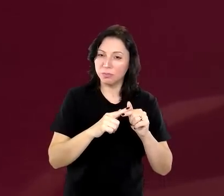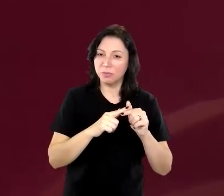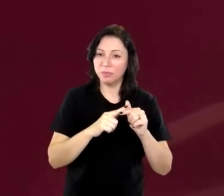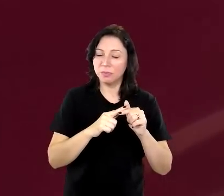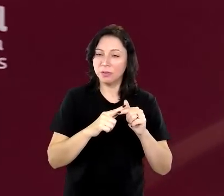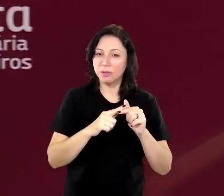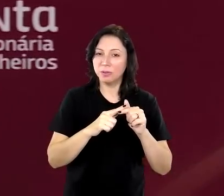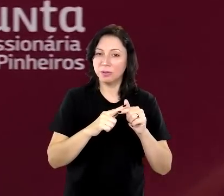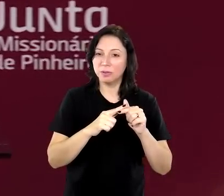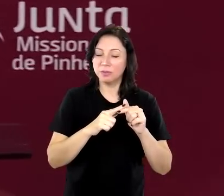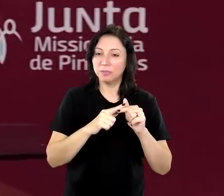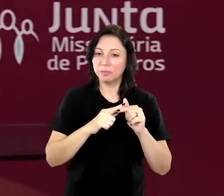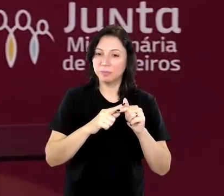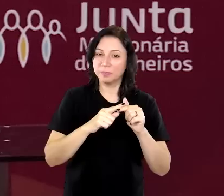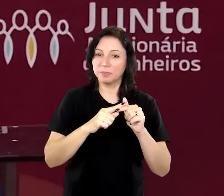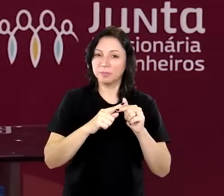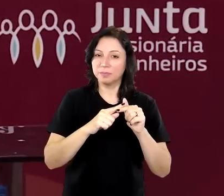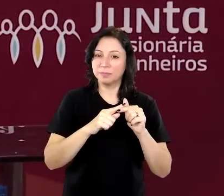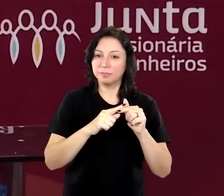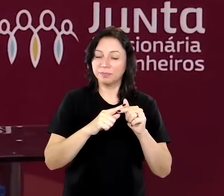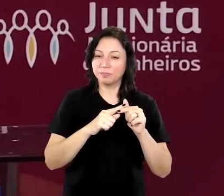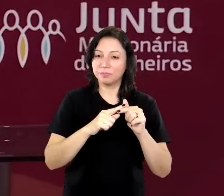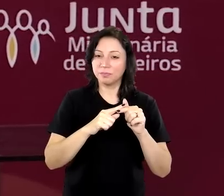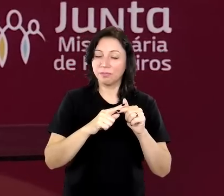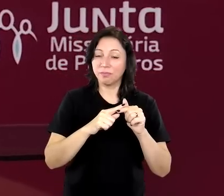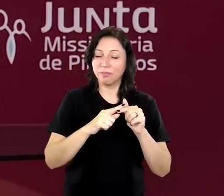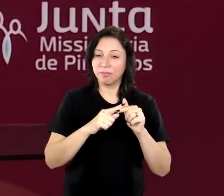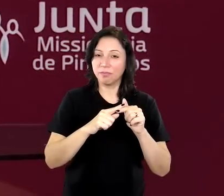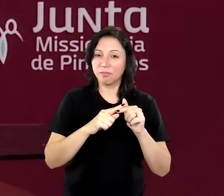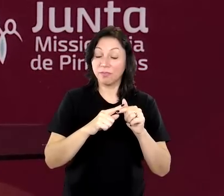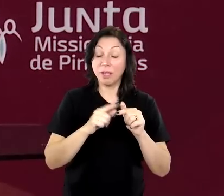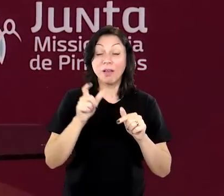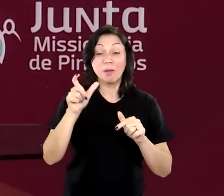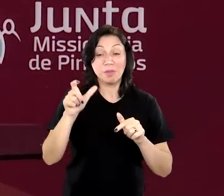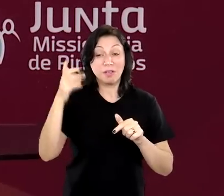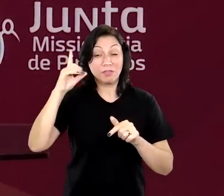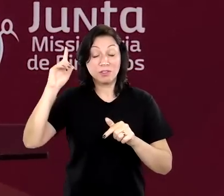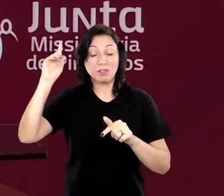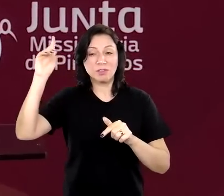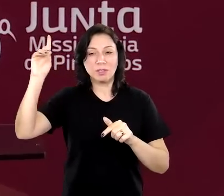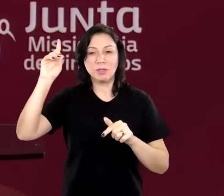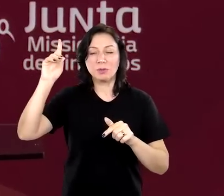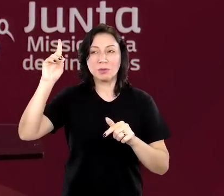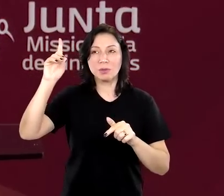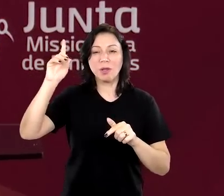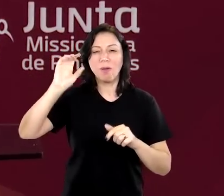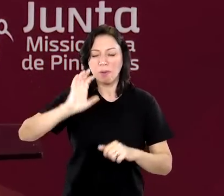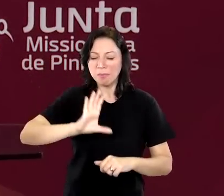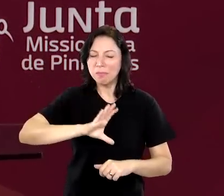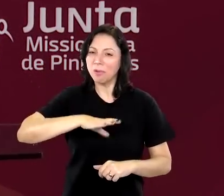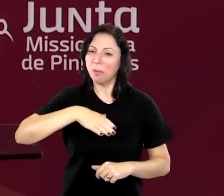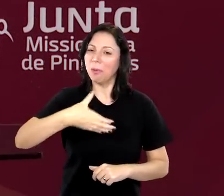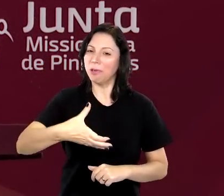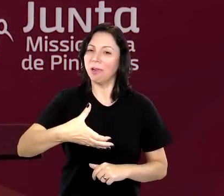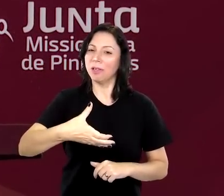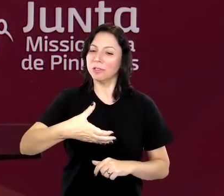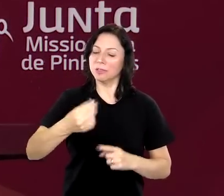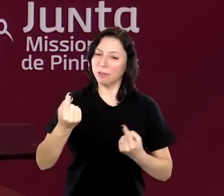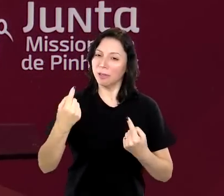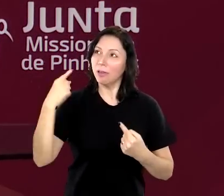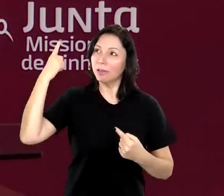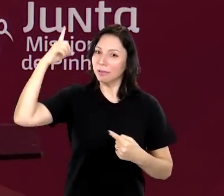realize, a palavra que Ele tem para você é uma palavra de encorajamento. Eu estou chamando, eu estou